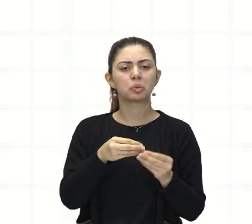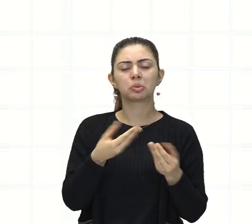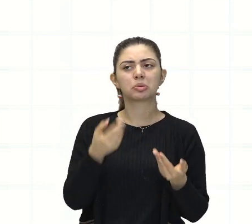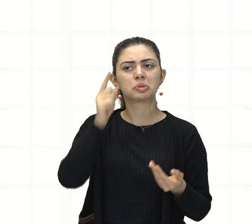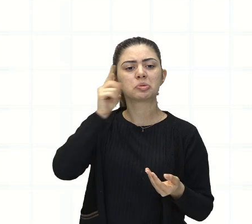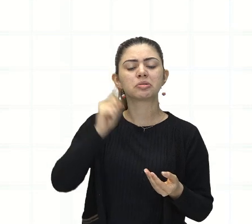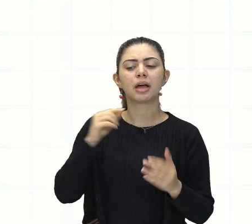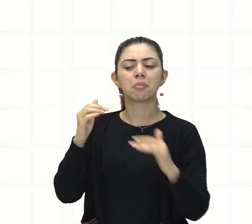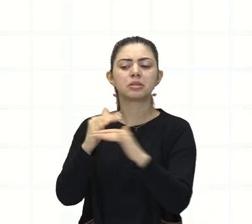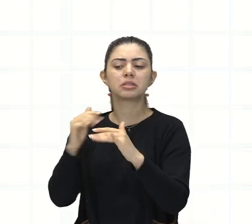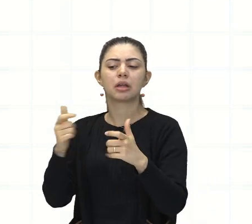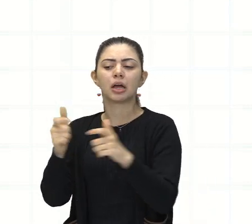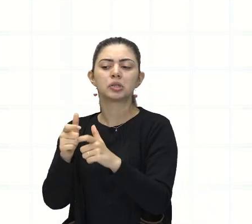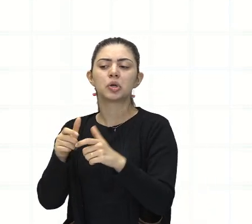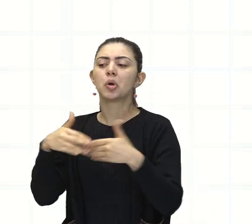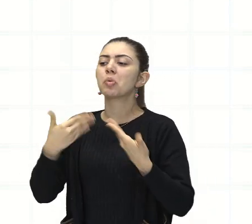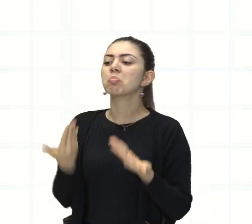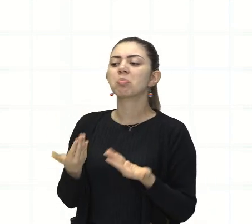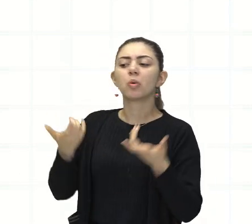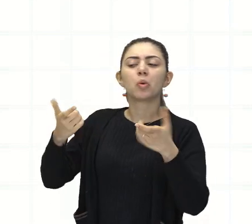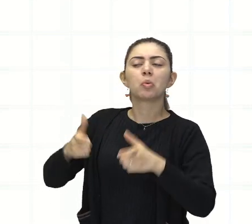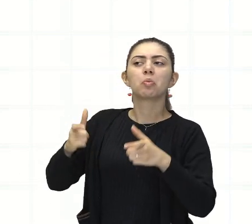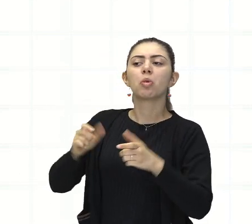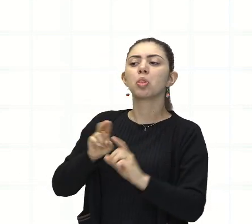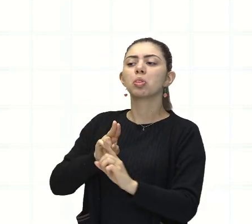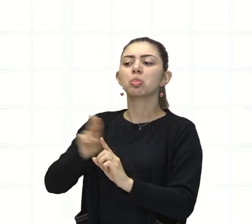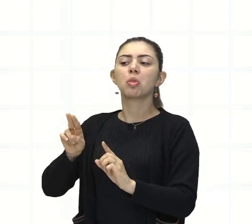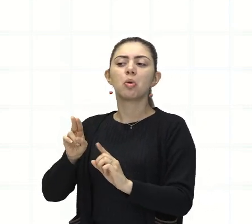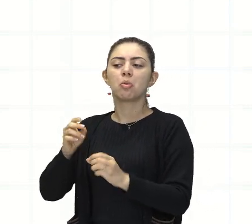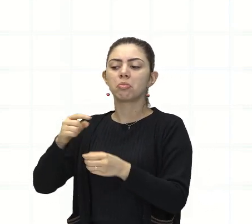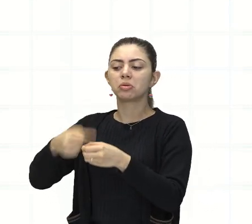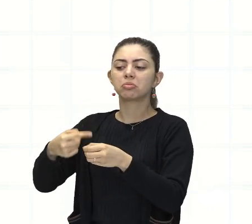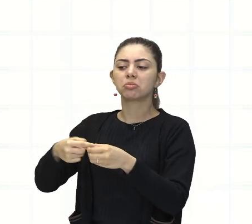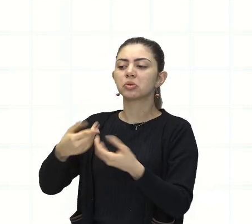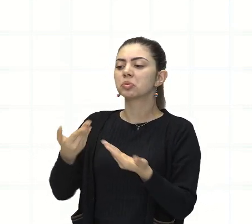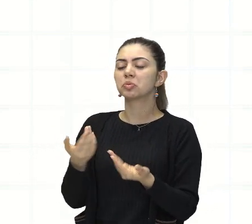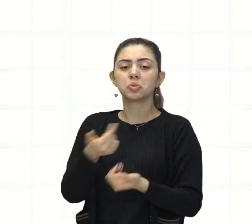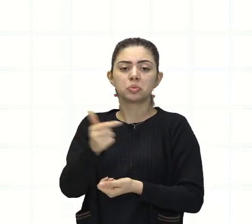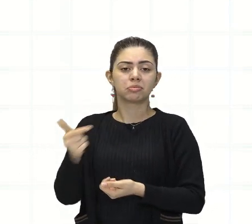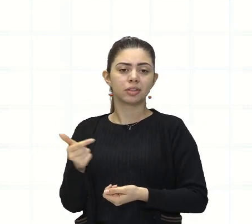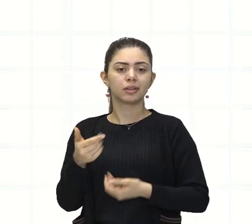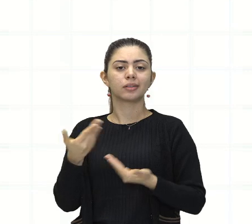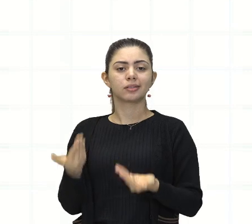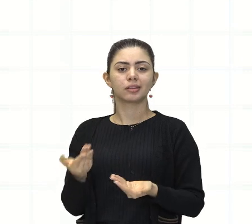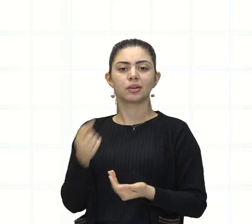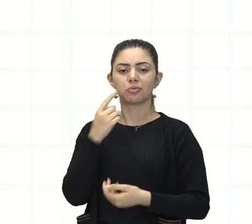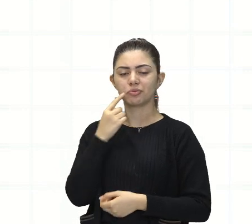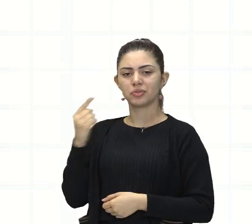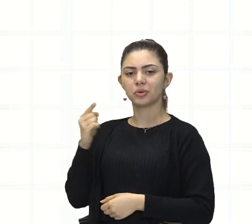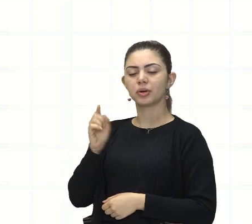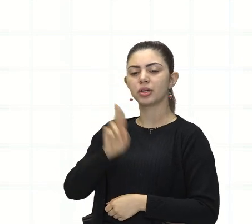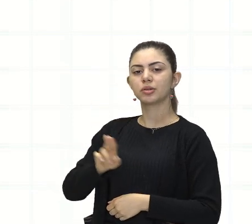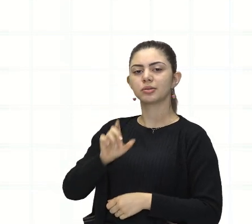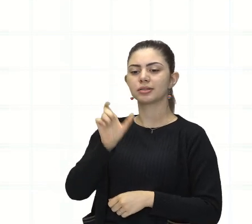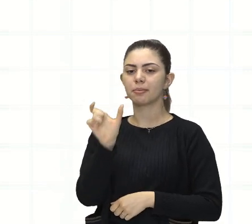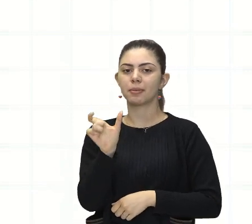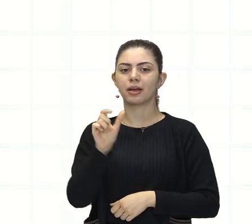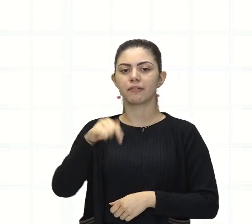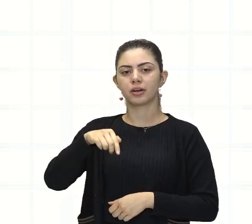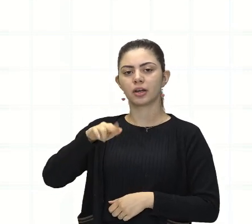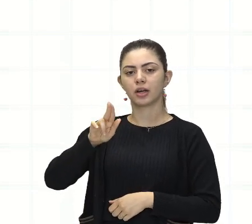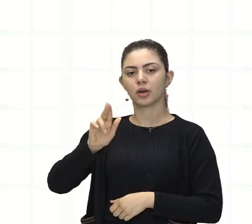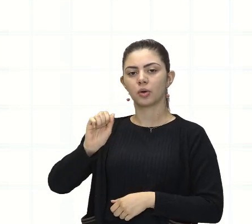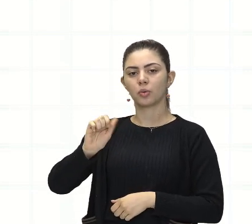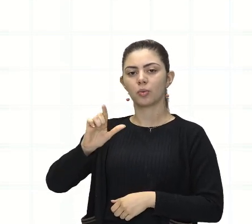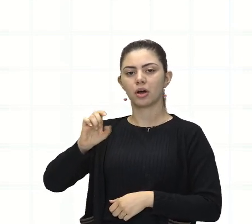que cidade é esta, né? Ele intensifica aqui com essa palavra, qualquer. Pode ser